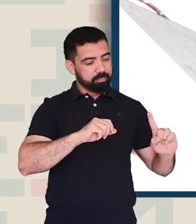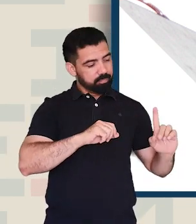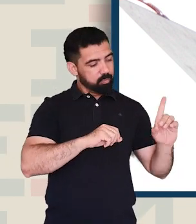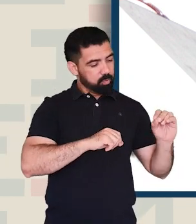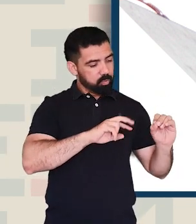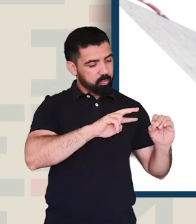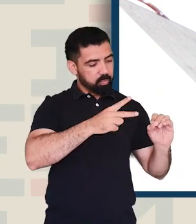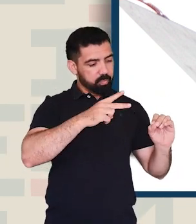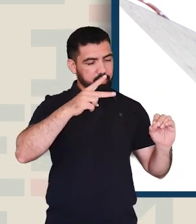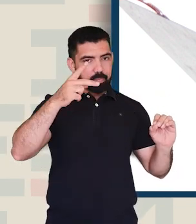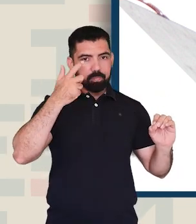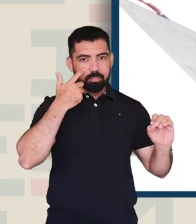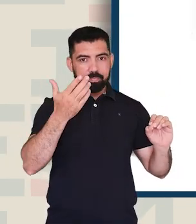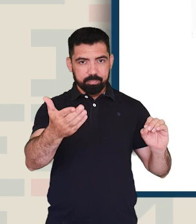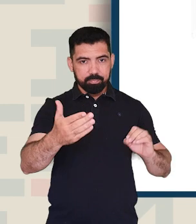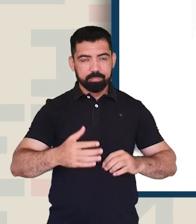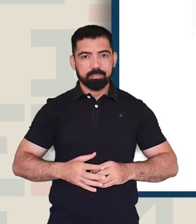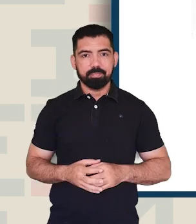Dó,